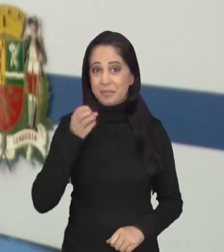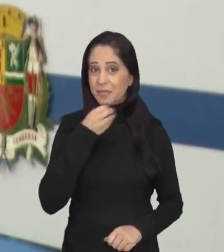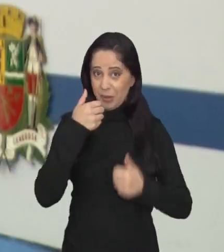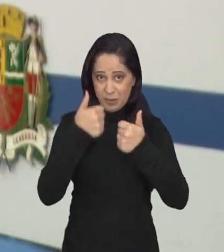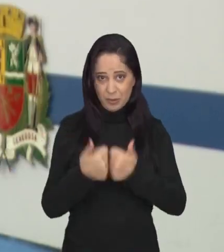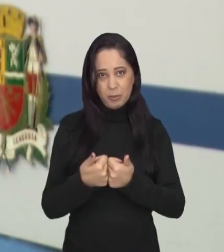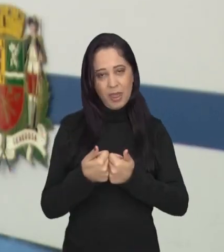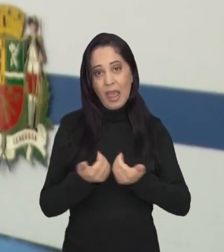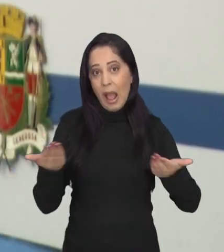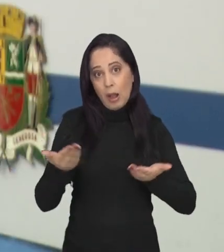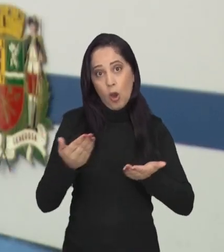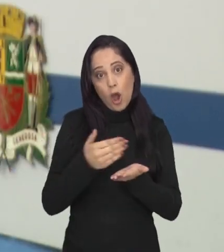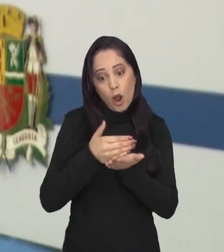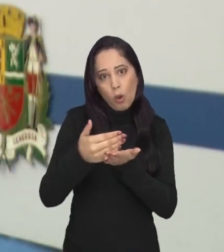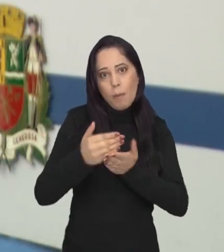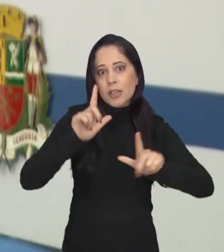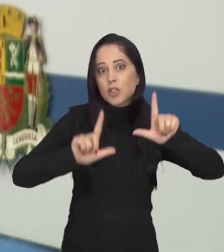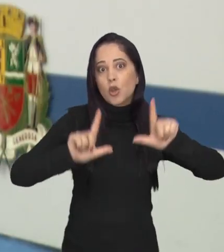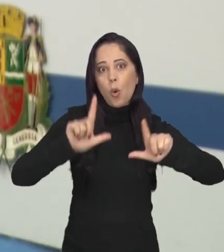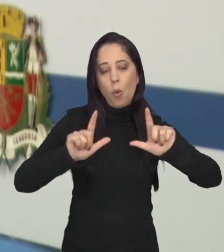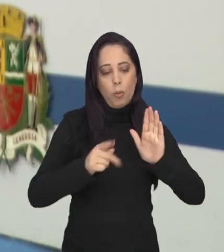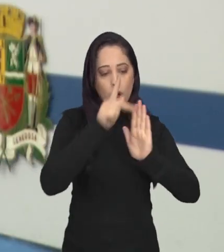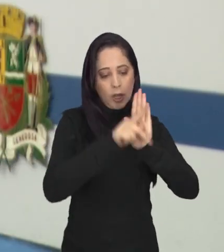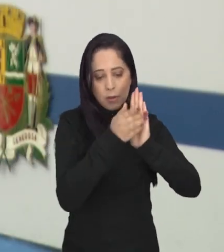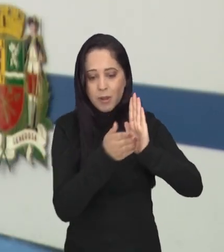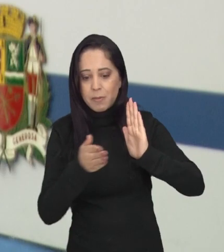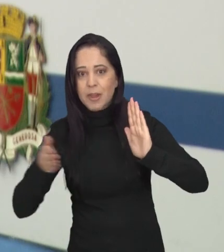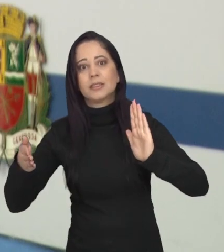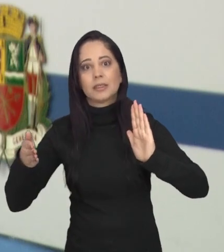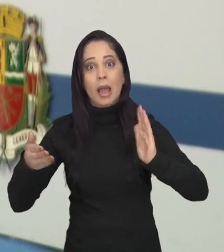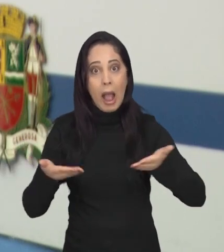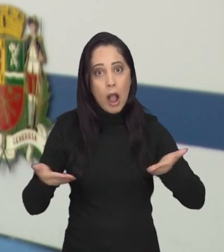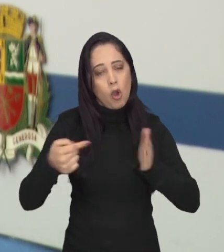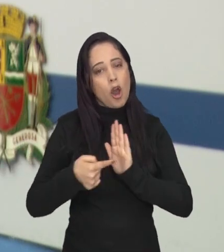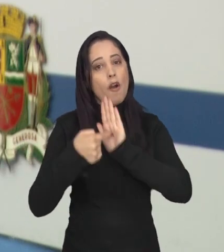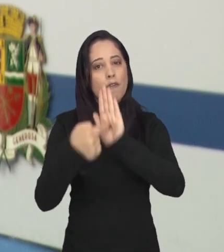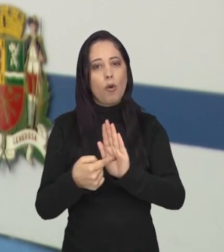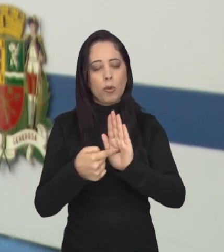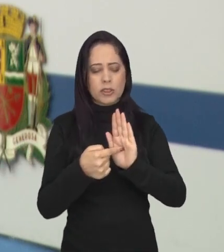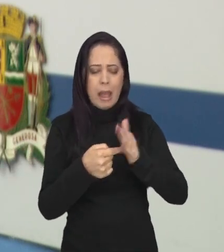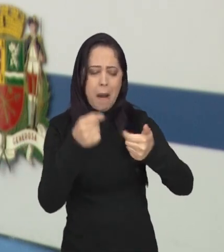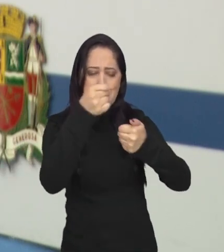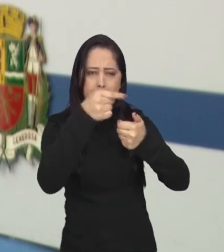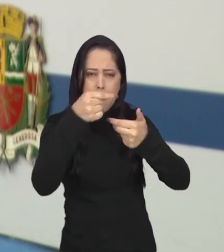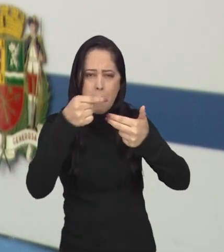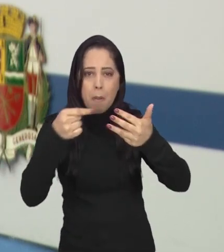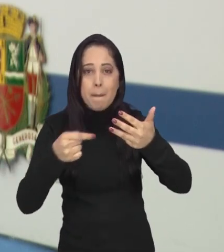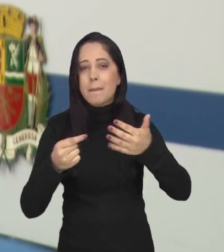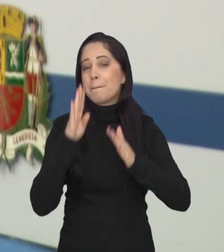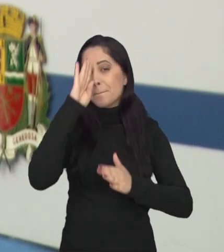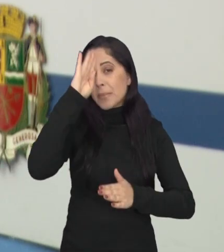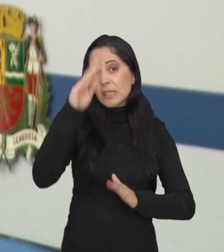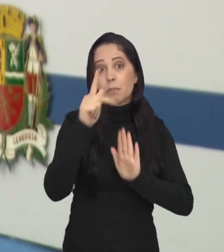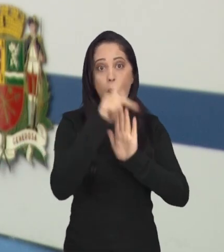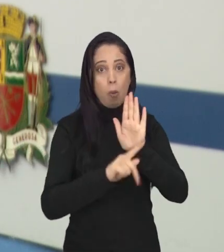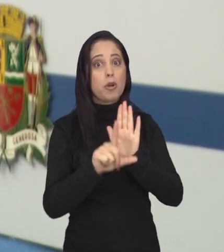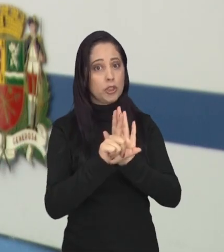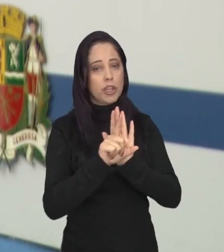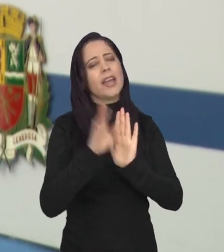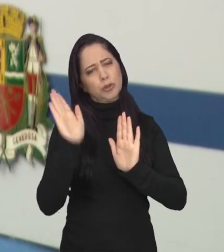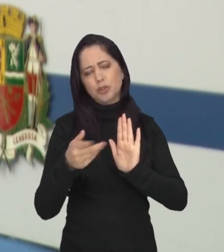Oi, tudo bem? Está começando o Tramitando Destaques. Aqui nós vamos rever os principais projetos em tramitação